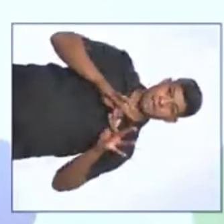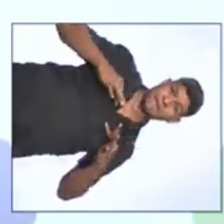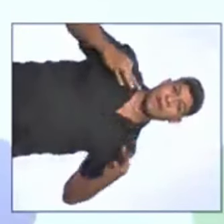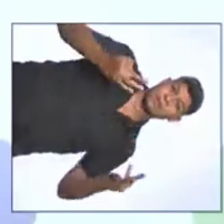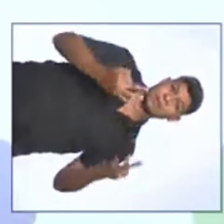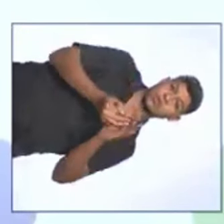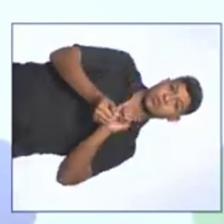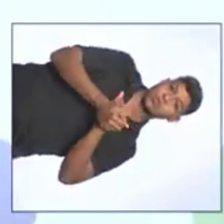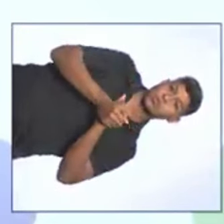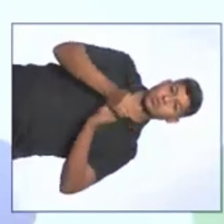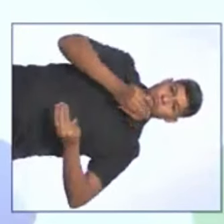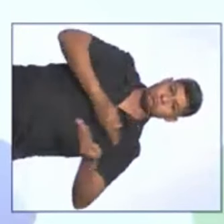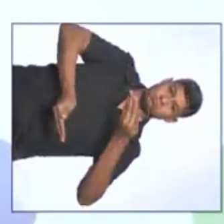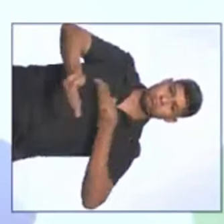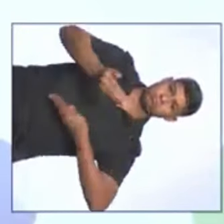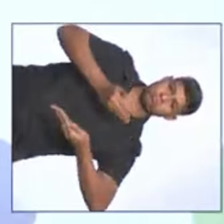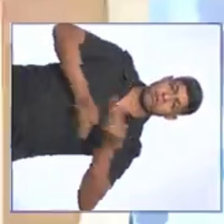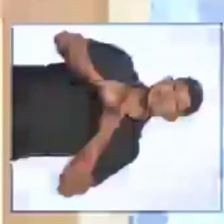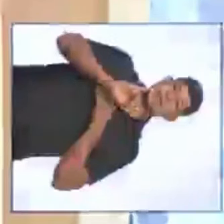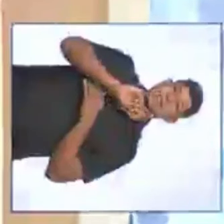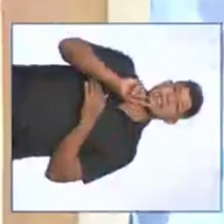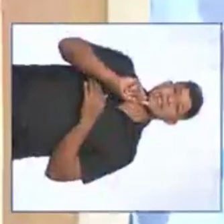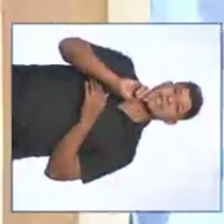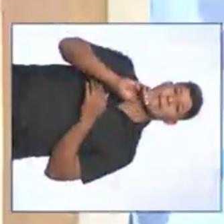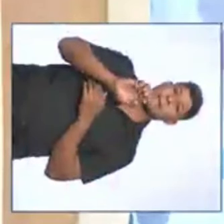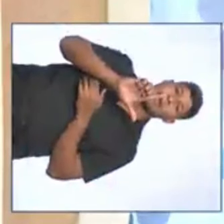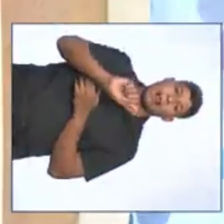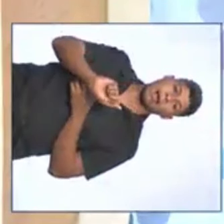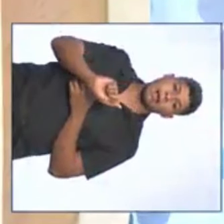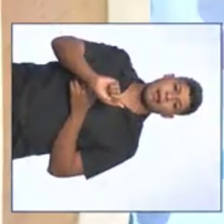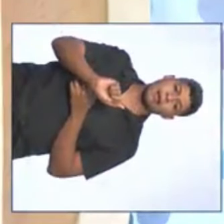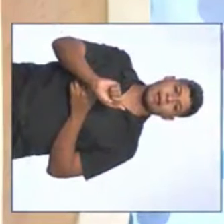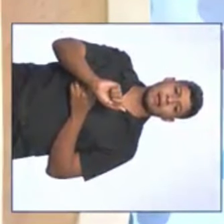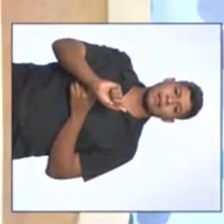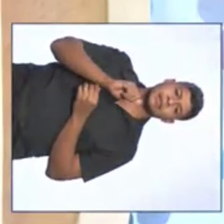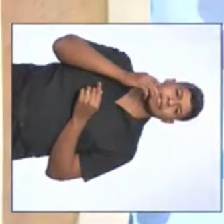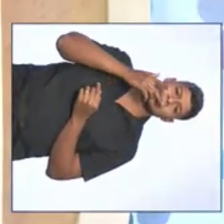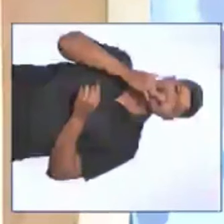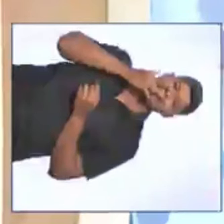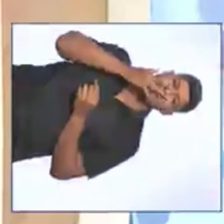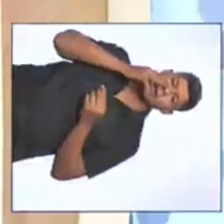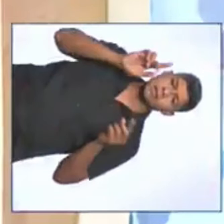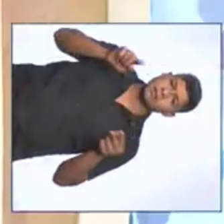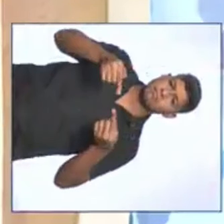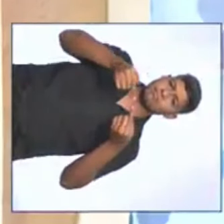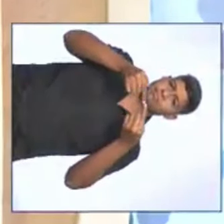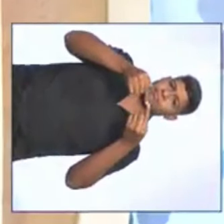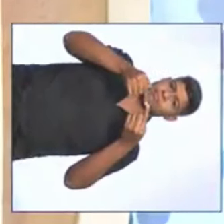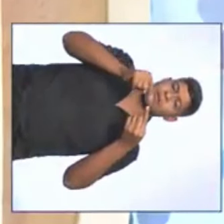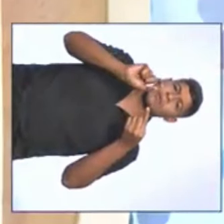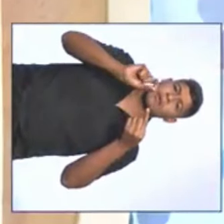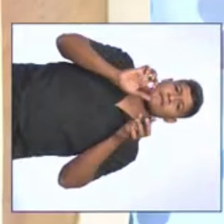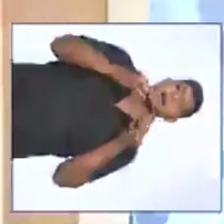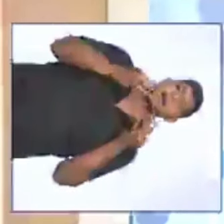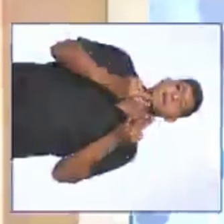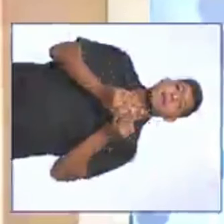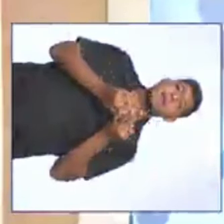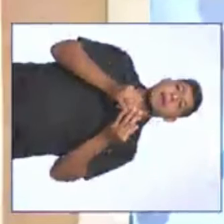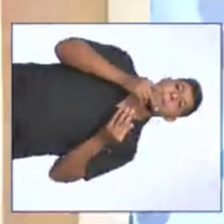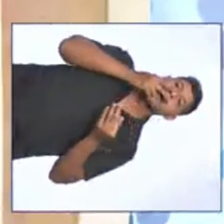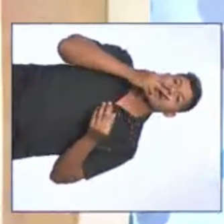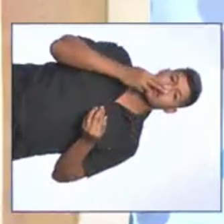próximo. A Isabela, acho que tá na linha de raciocínio sua, porque ela falou, família é quem você